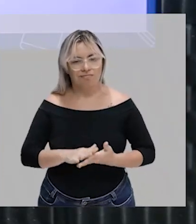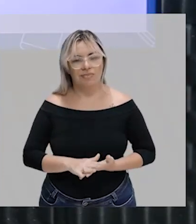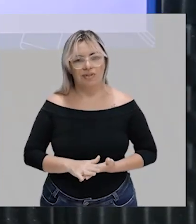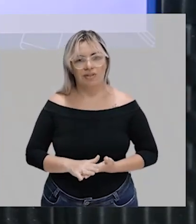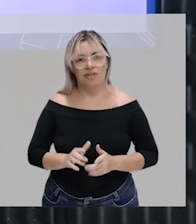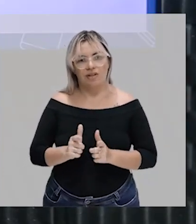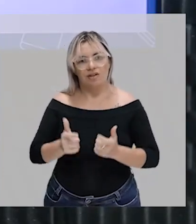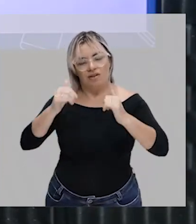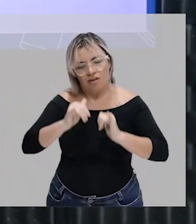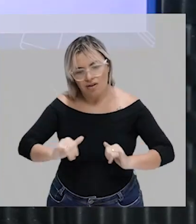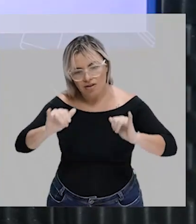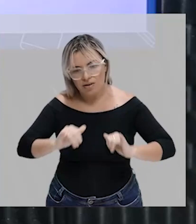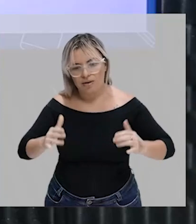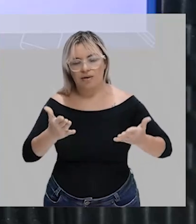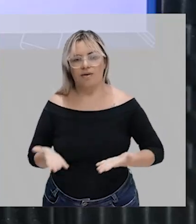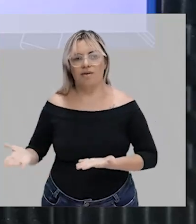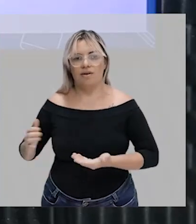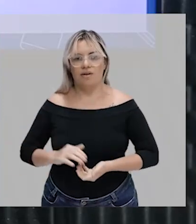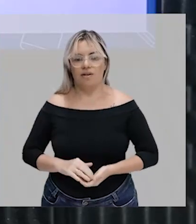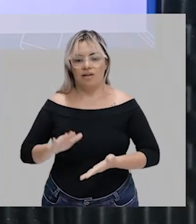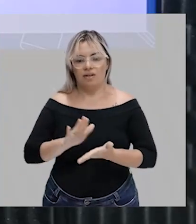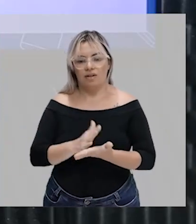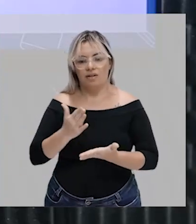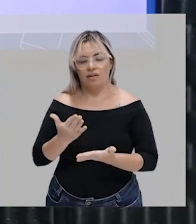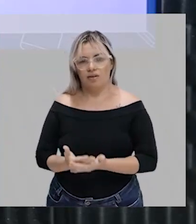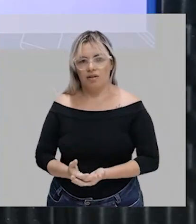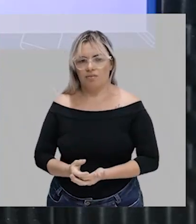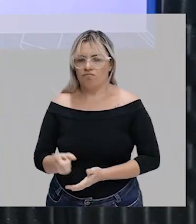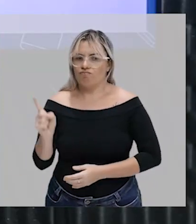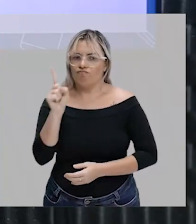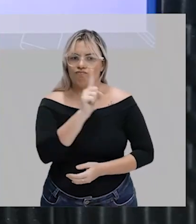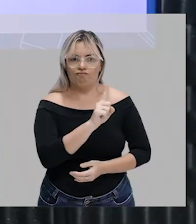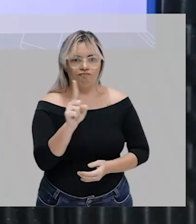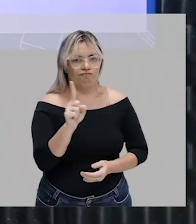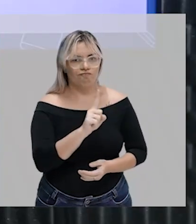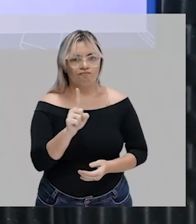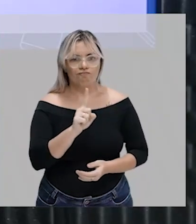Então, interpretar não é só